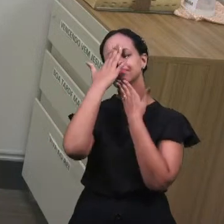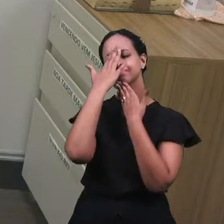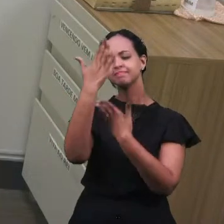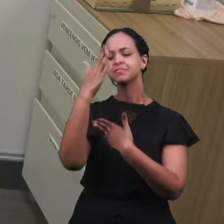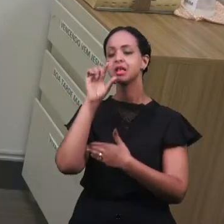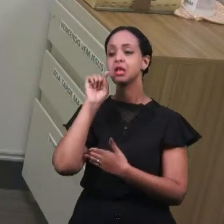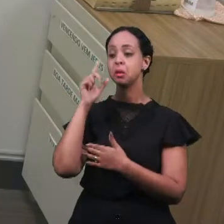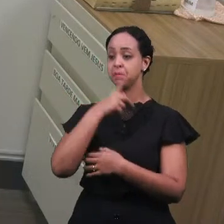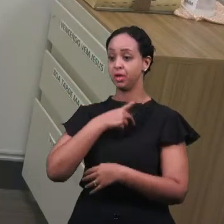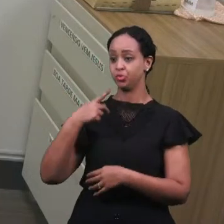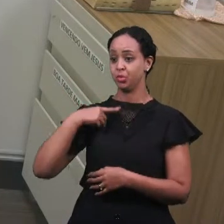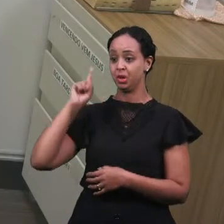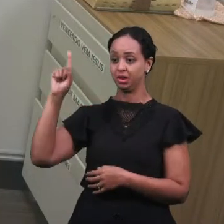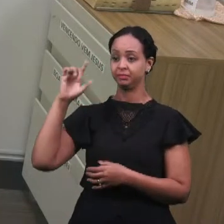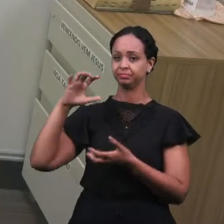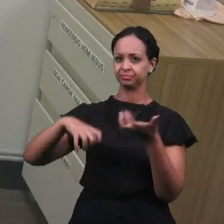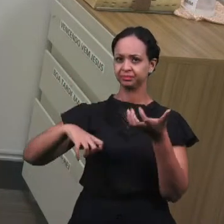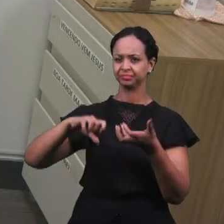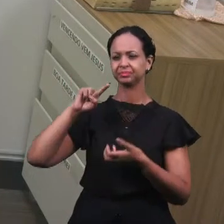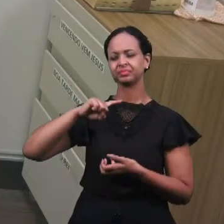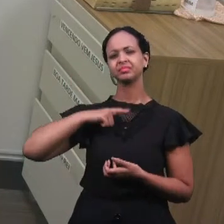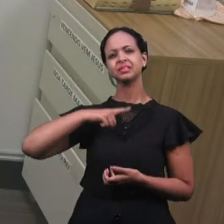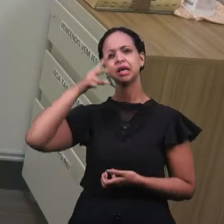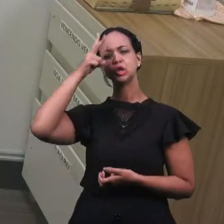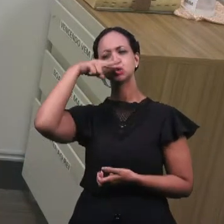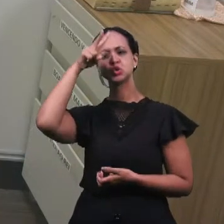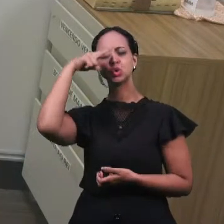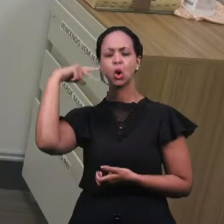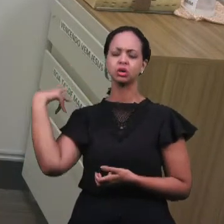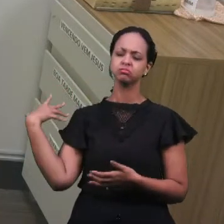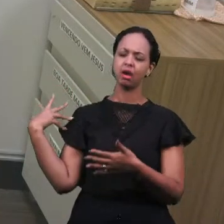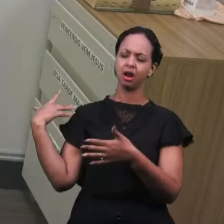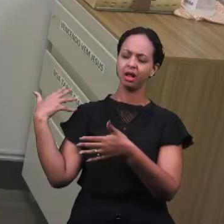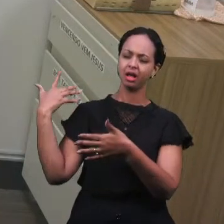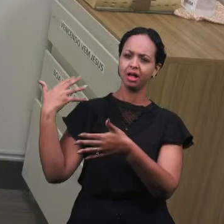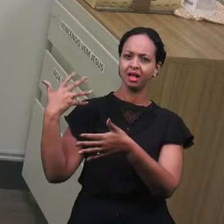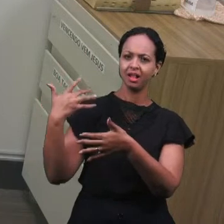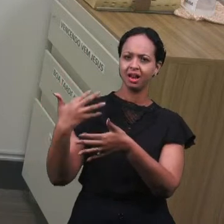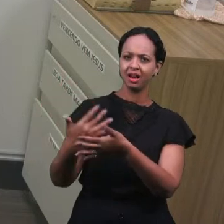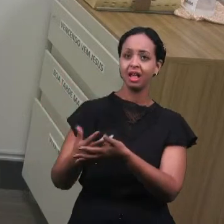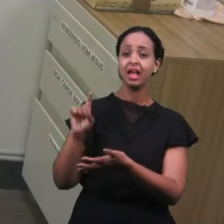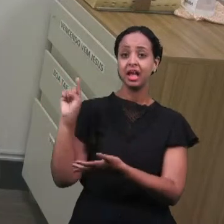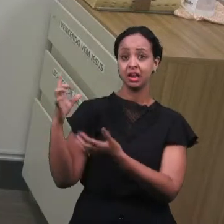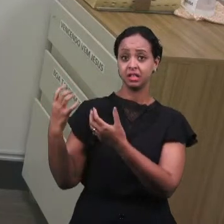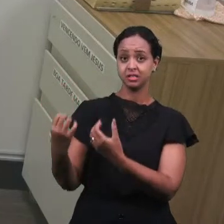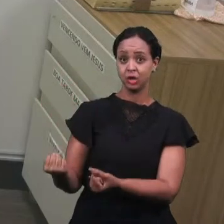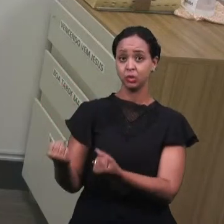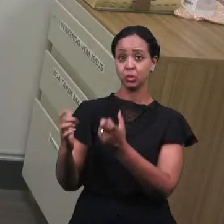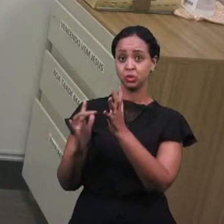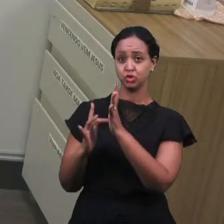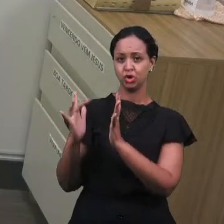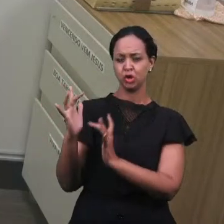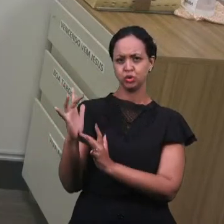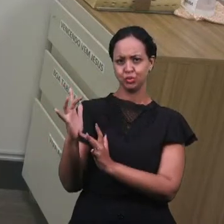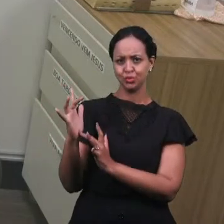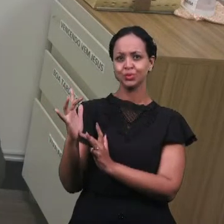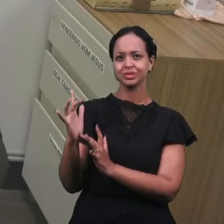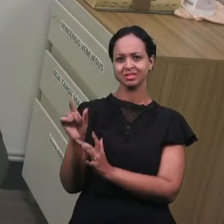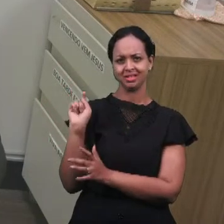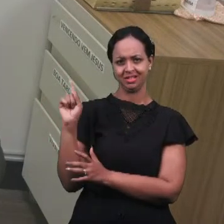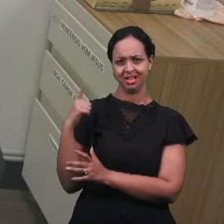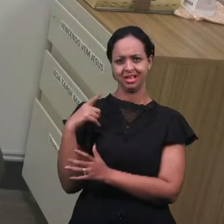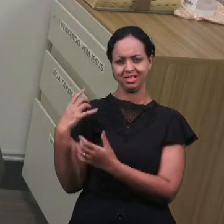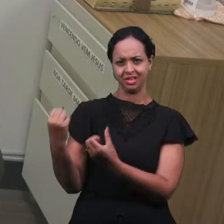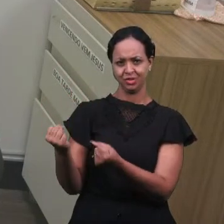Brasília e o pastor Fábio, ele tem uma história, ele tem uma trajetória. Ele se converteu um dia, ele teve um encontro com o Senhor Jesus.